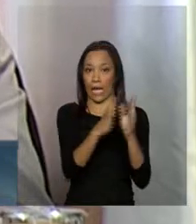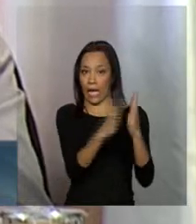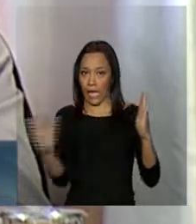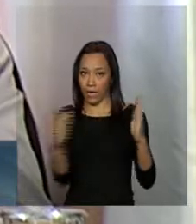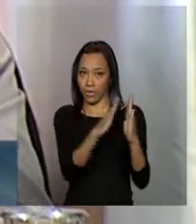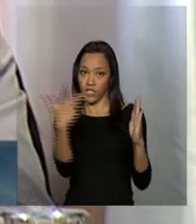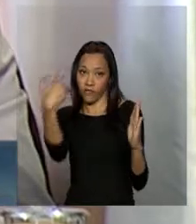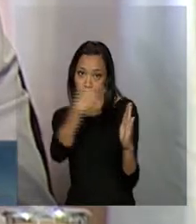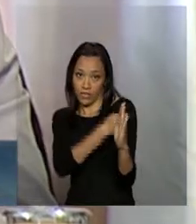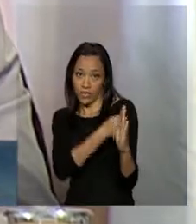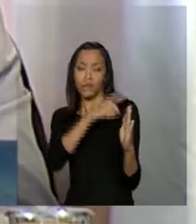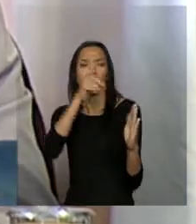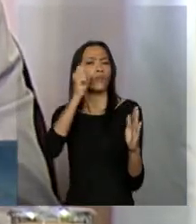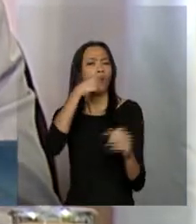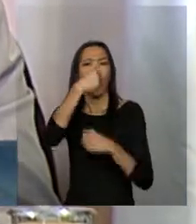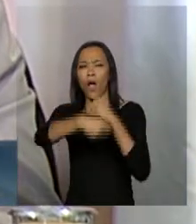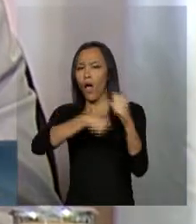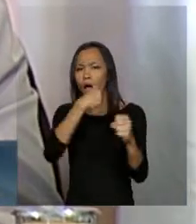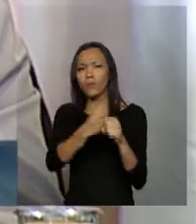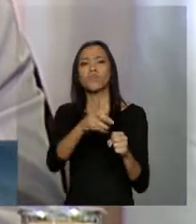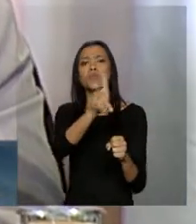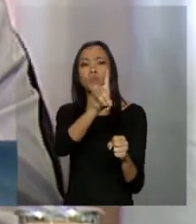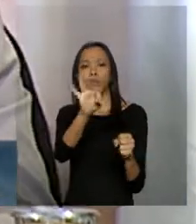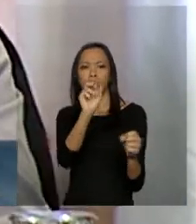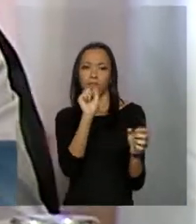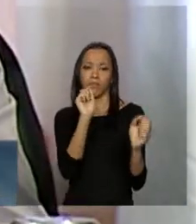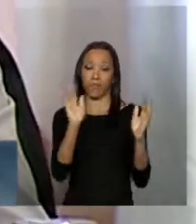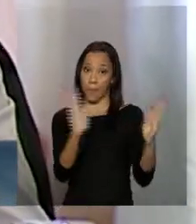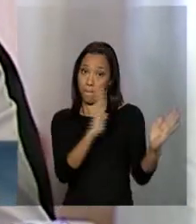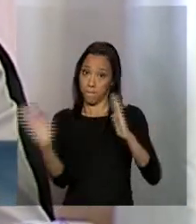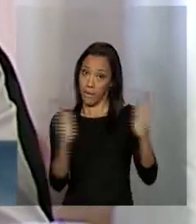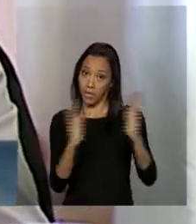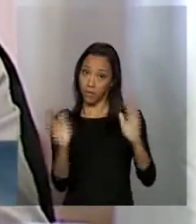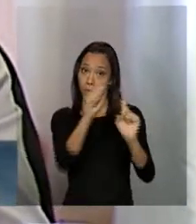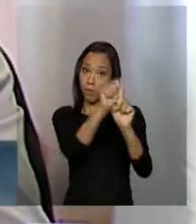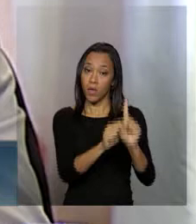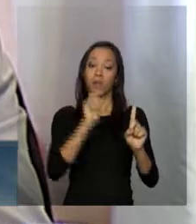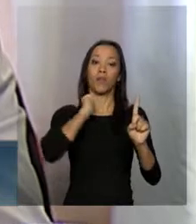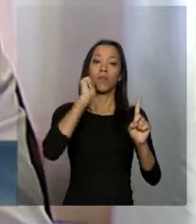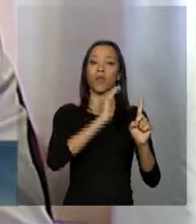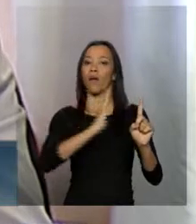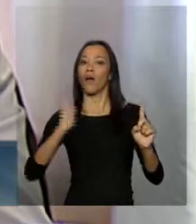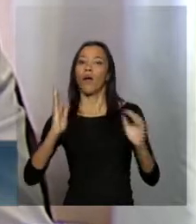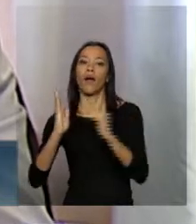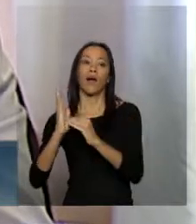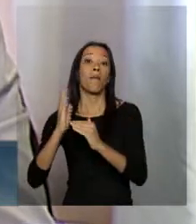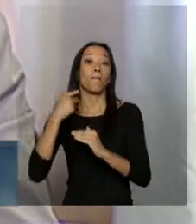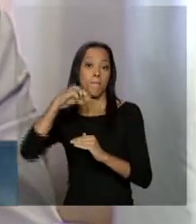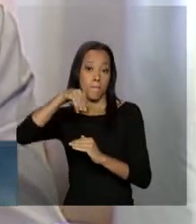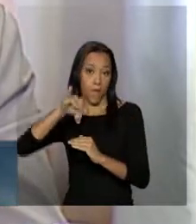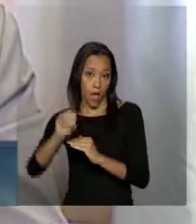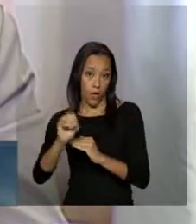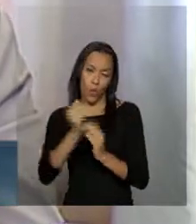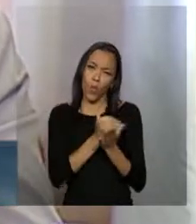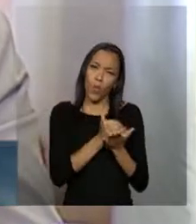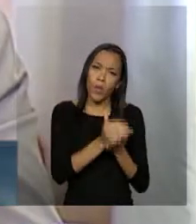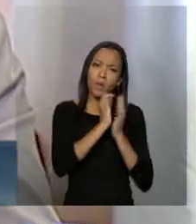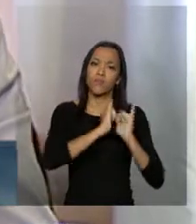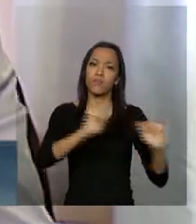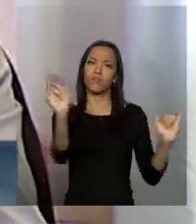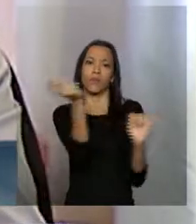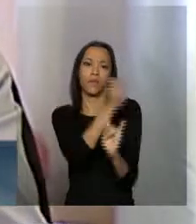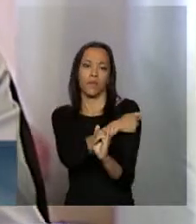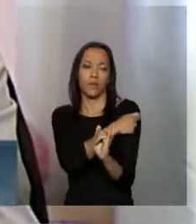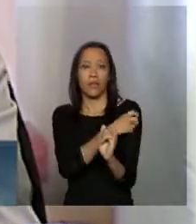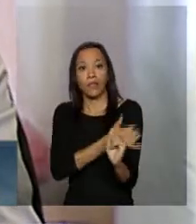todo ano tem uma data. Então, nós temos que vacinar entre abril e maio. E o início da campanha vai depender da